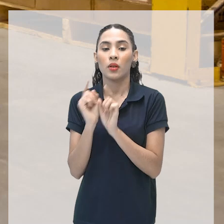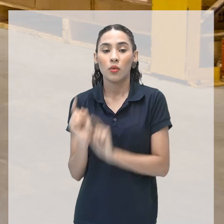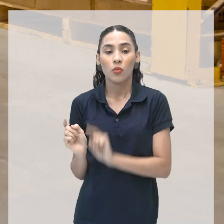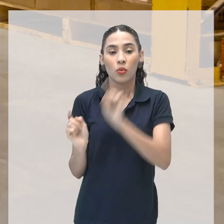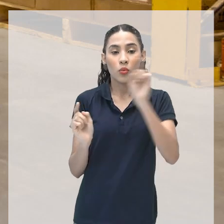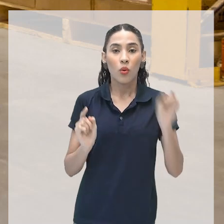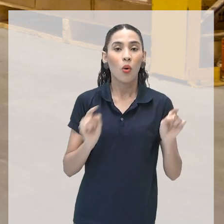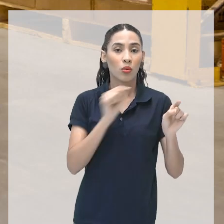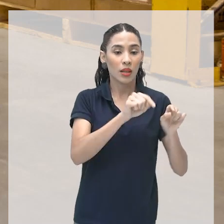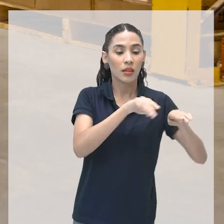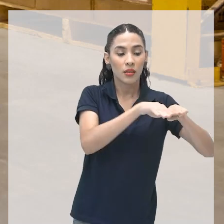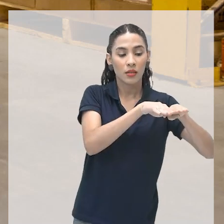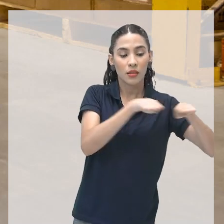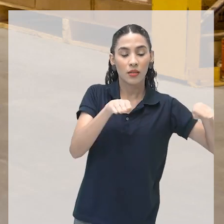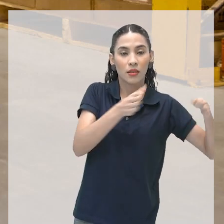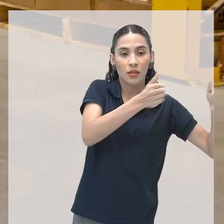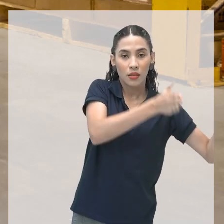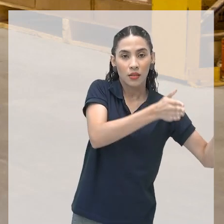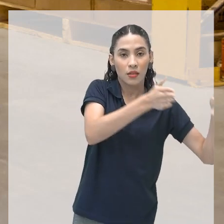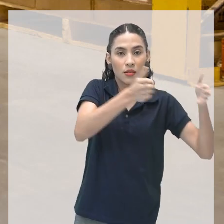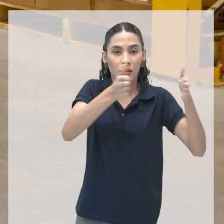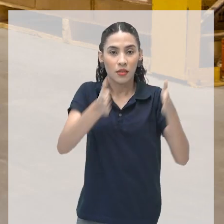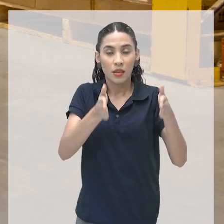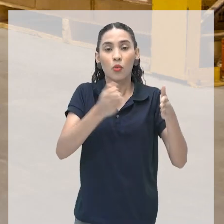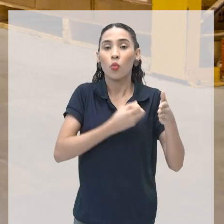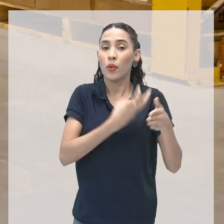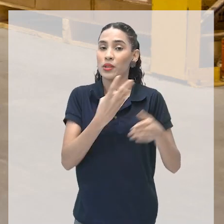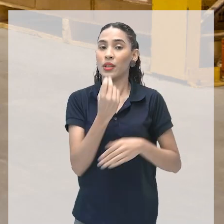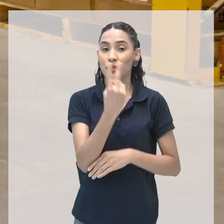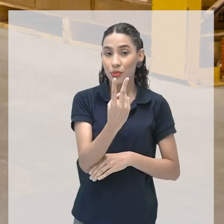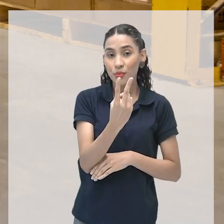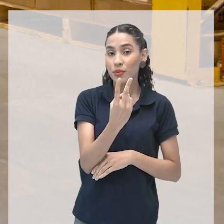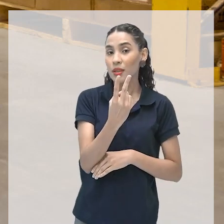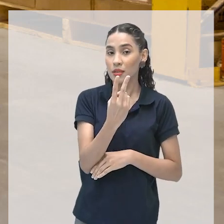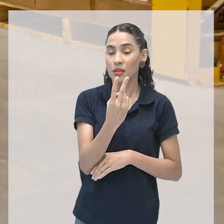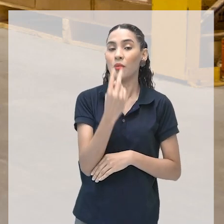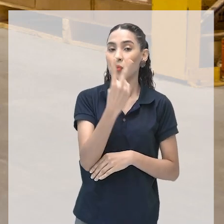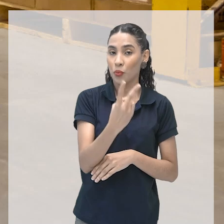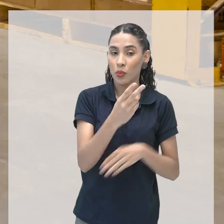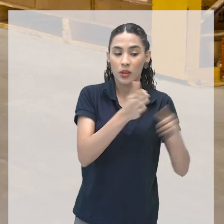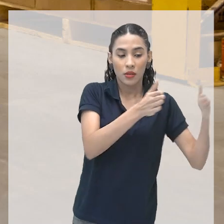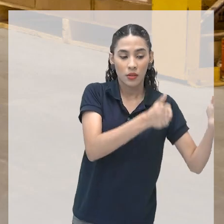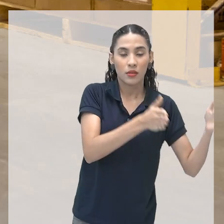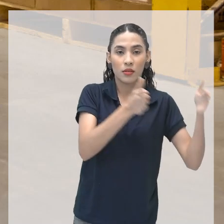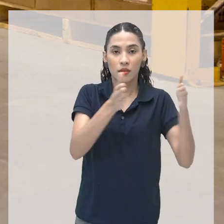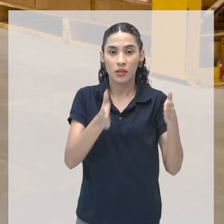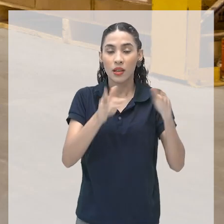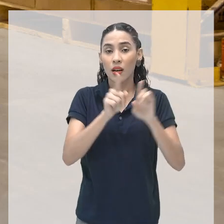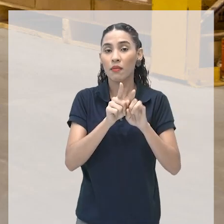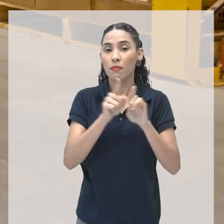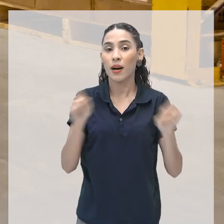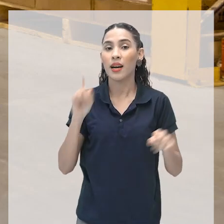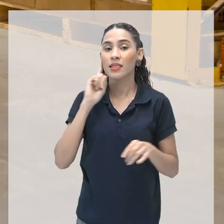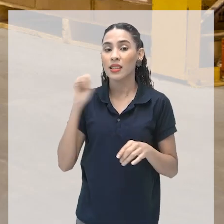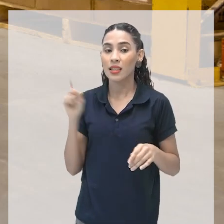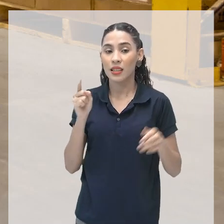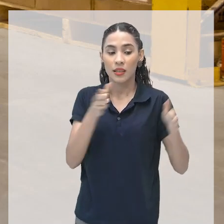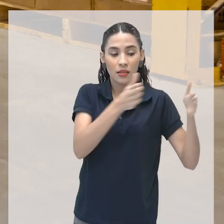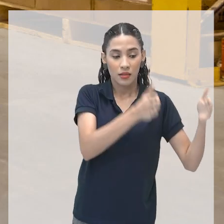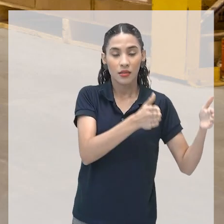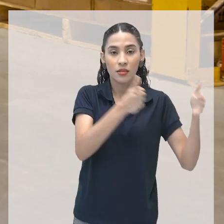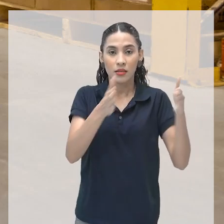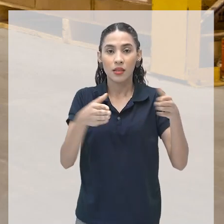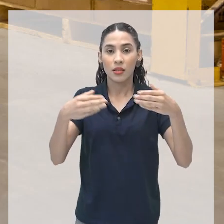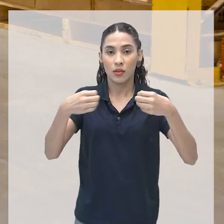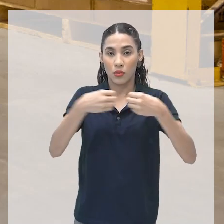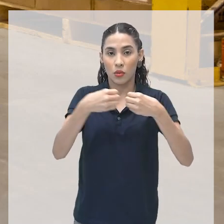o pallet ao lado, ele tem a mesma quantidade de caixa, né? Ou seja, 2 caixas, mas como elas estão uma ao lado da outra,